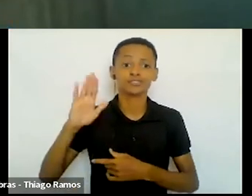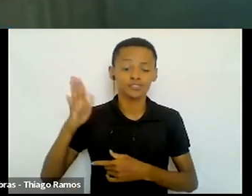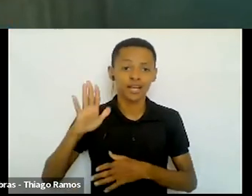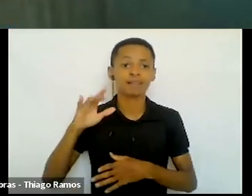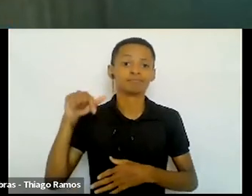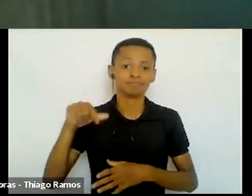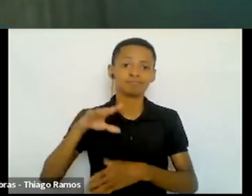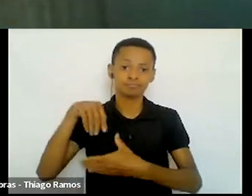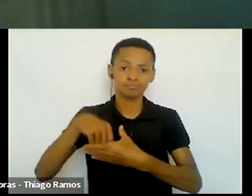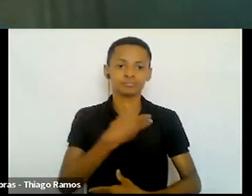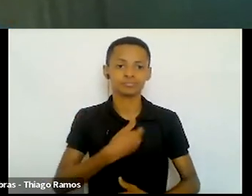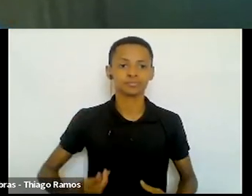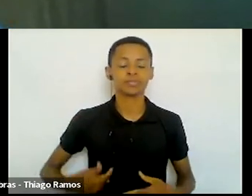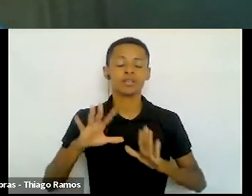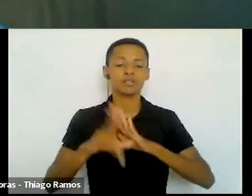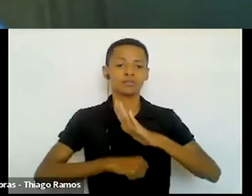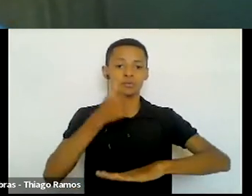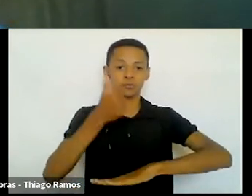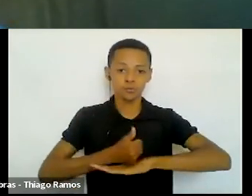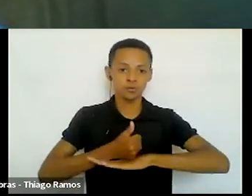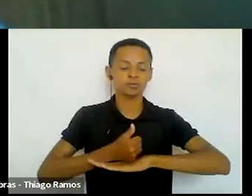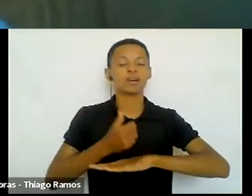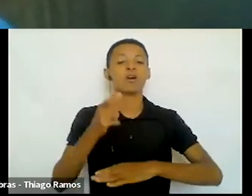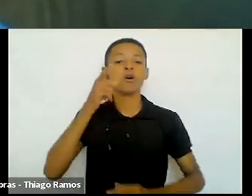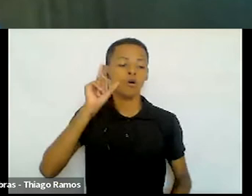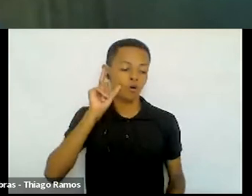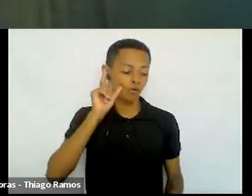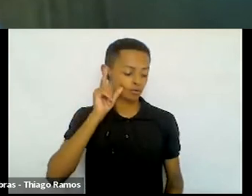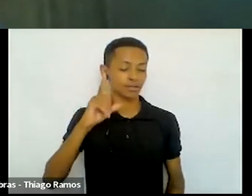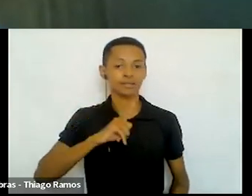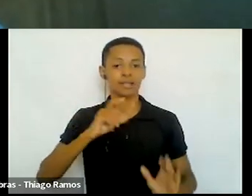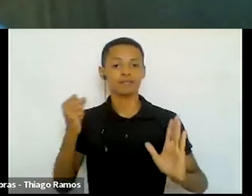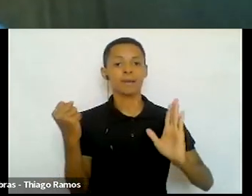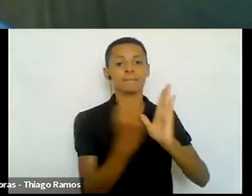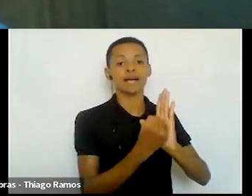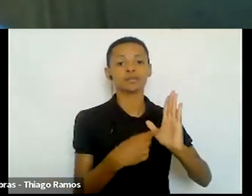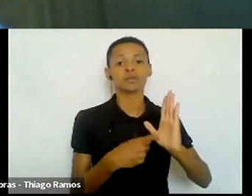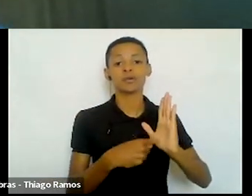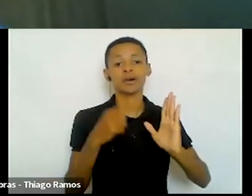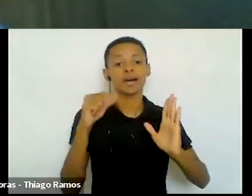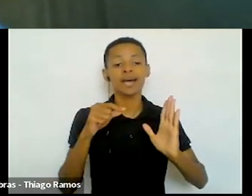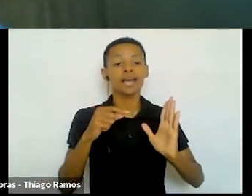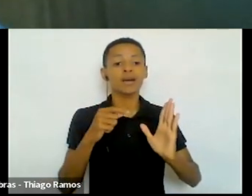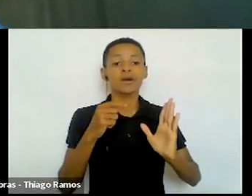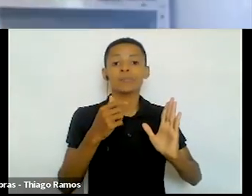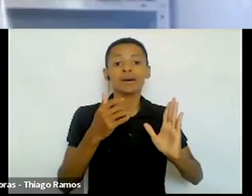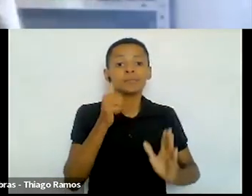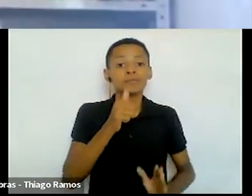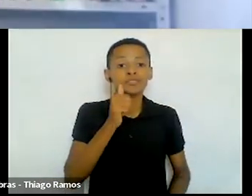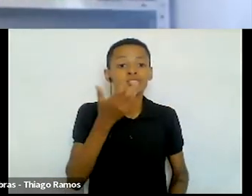esse mesmo BOPE, que foi criado em 2017, ontem, assassinou uma menina de 6 anos com um tiro de fuzil.